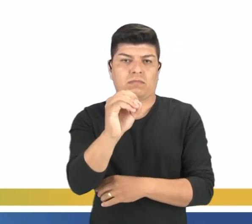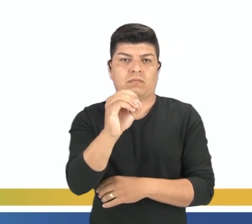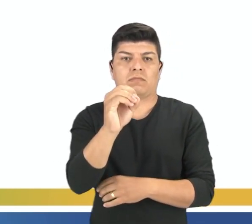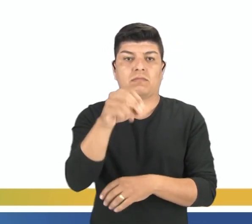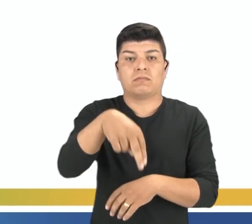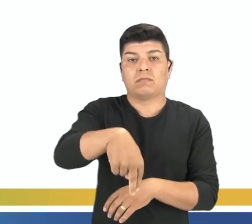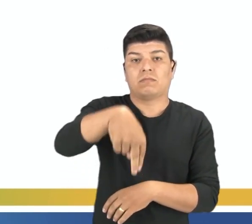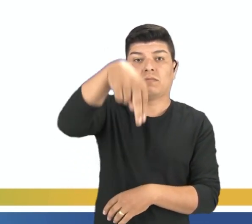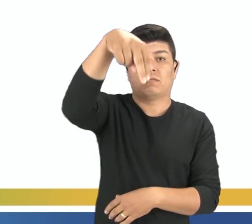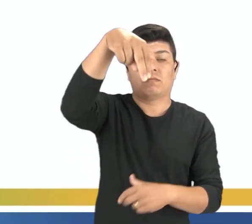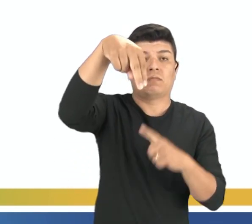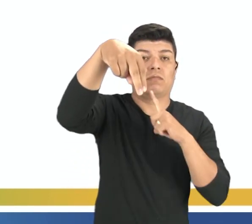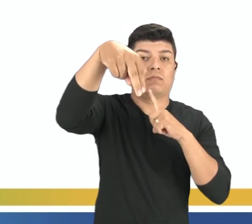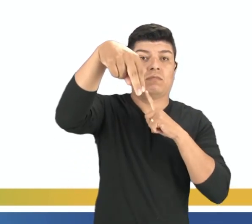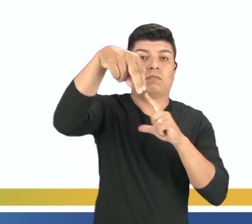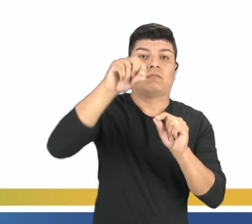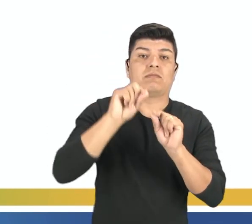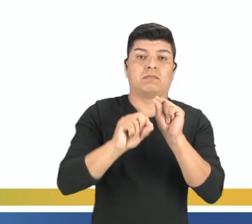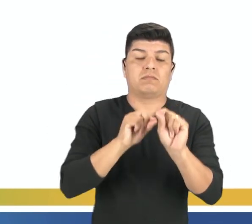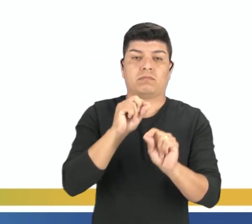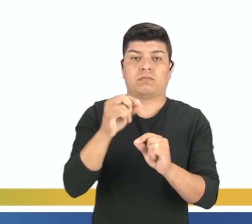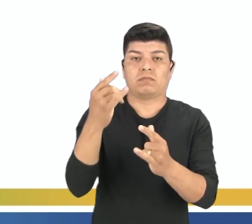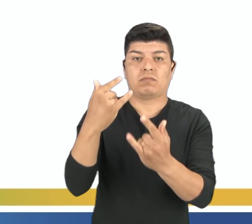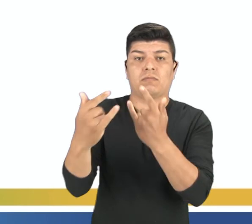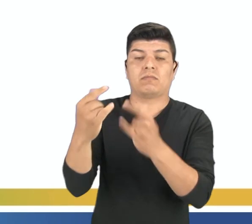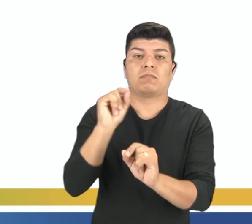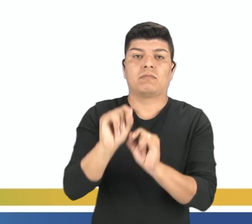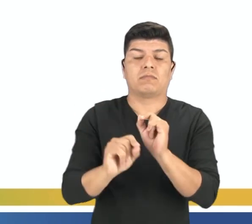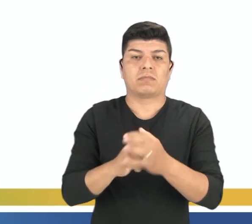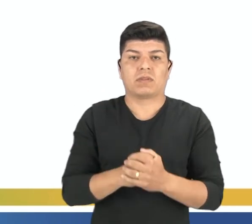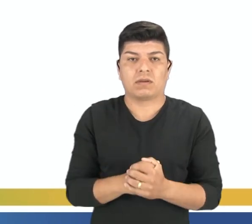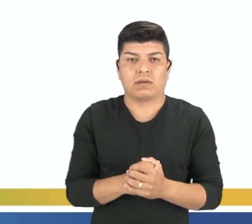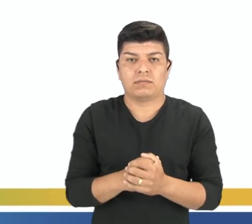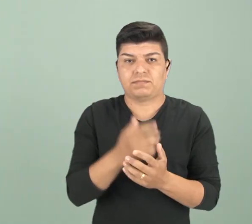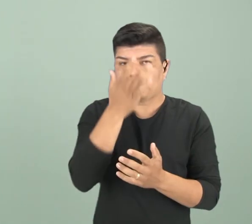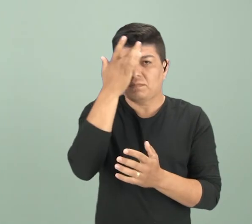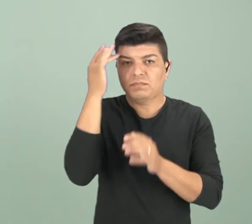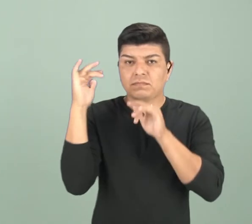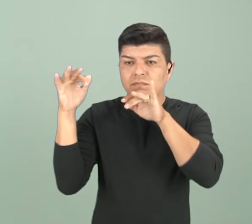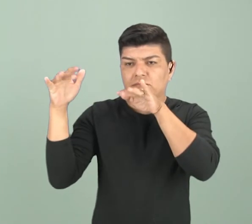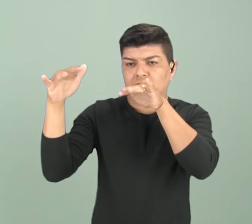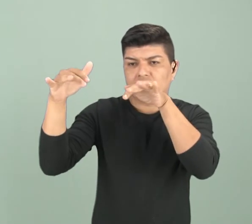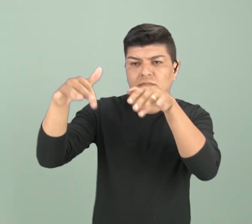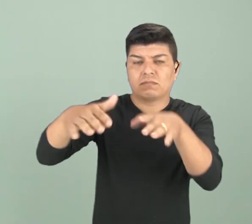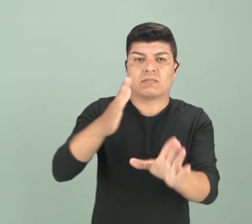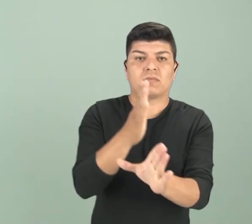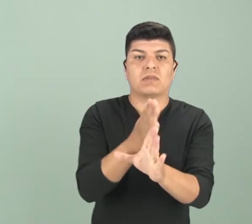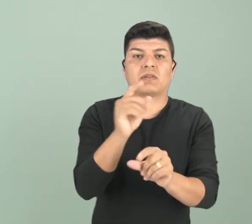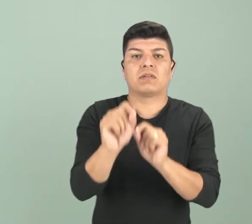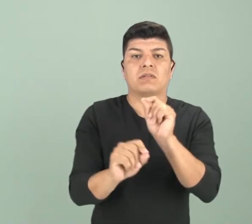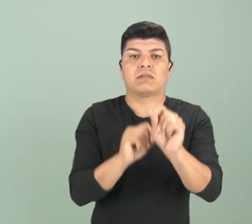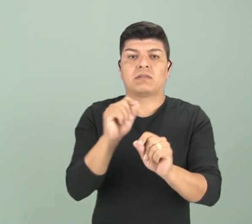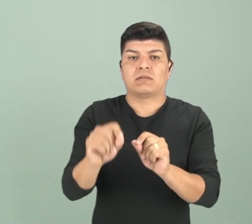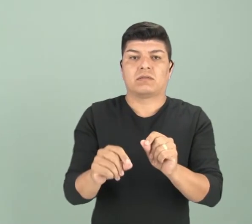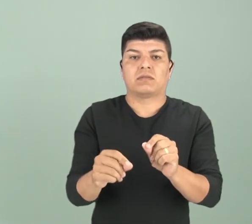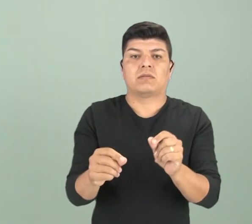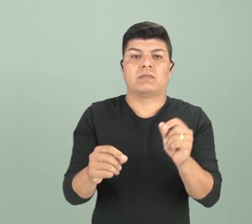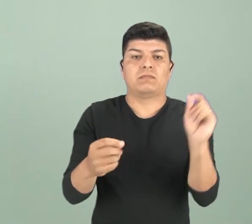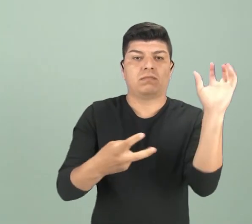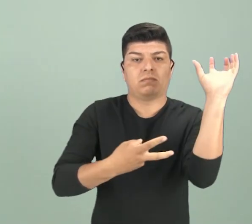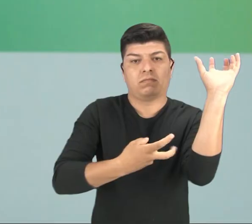norte ela teve um maior atrativo para os migrantes, exatamente por conta do ciclo da